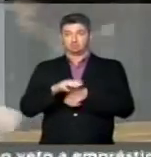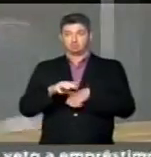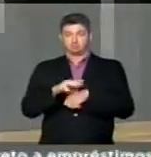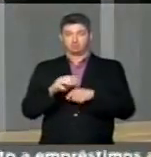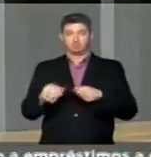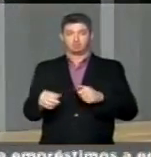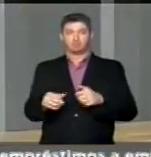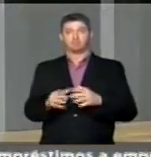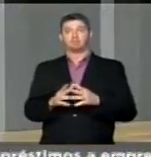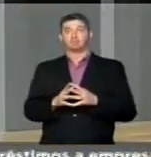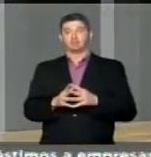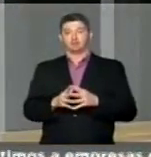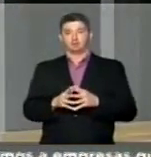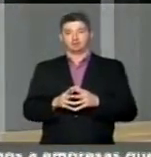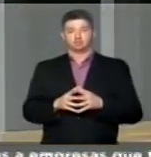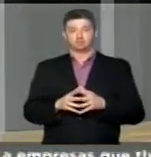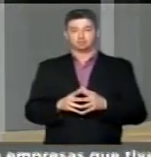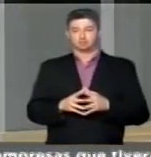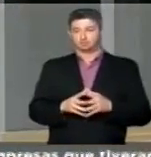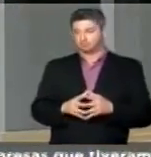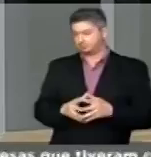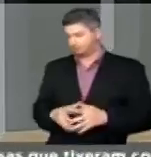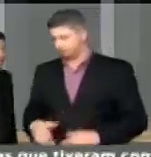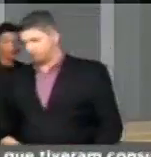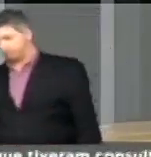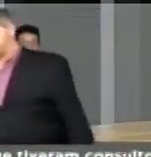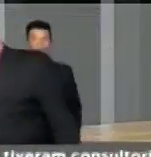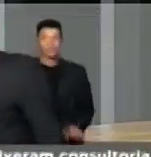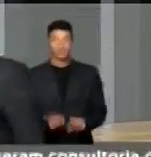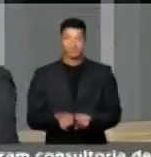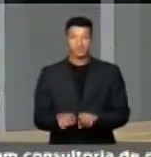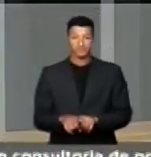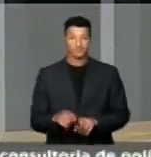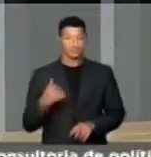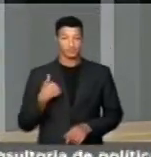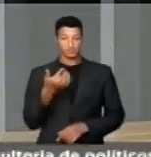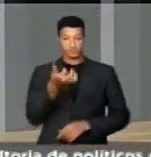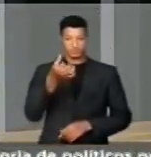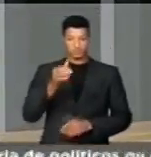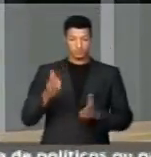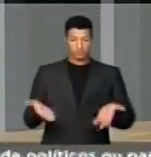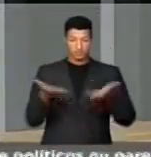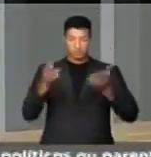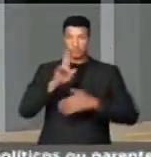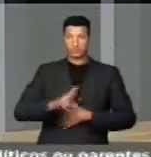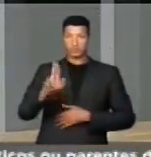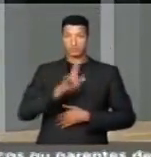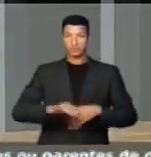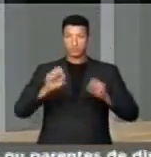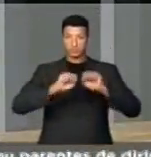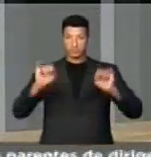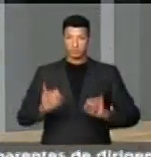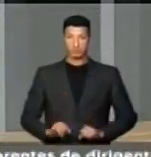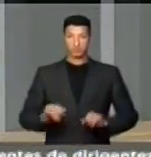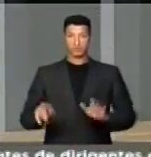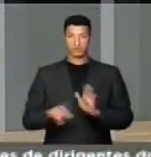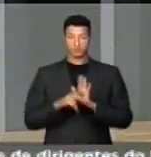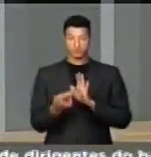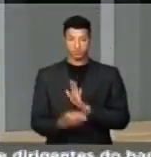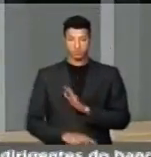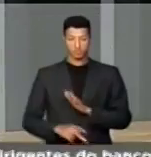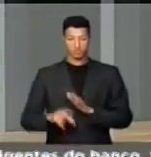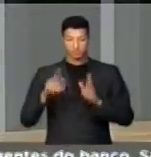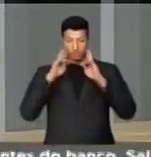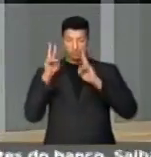ano passado. Lá está, objetivo 1169, promover o uso de sistemas e tecnologias